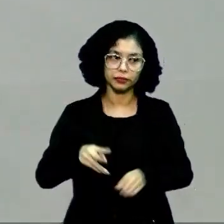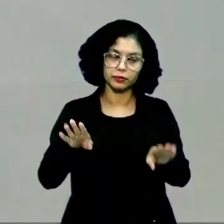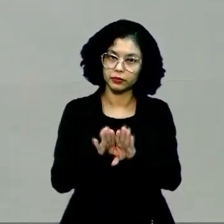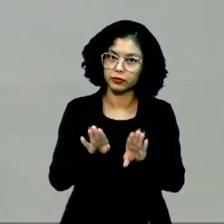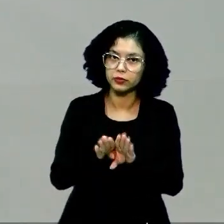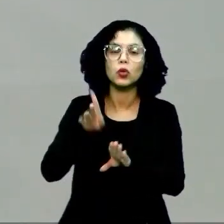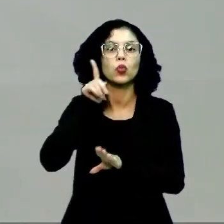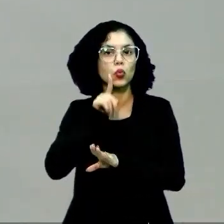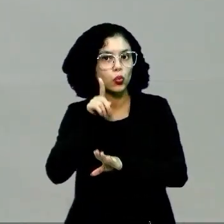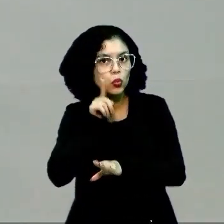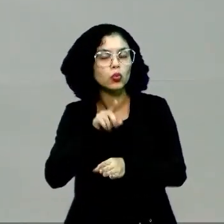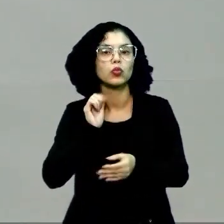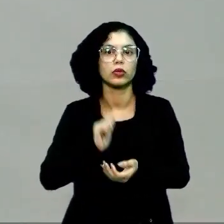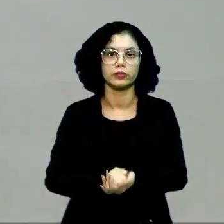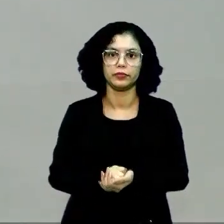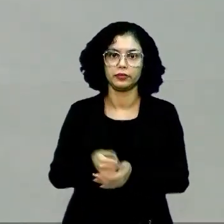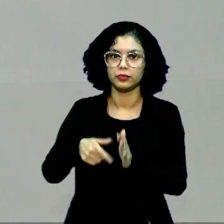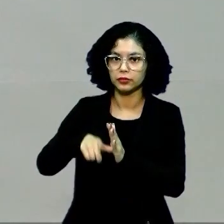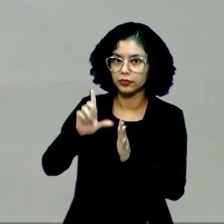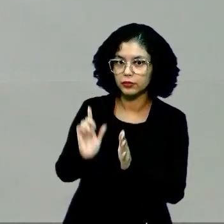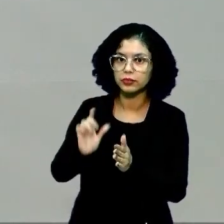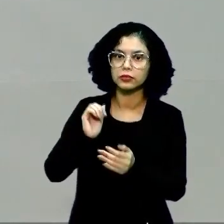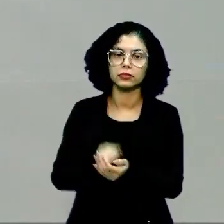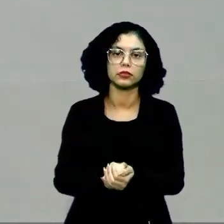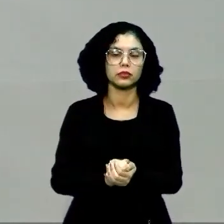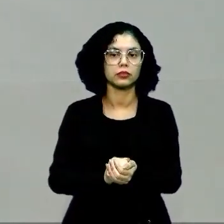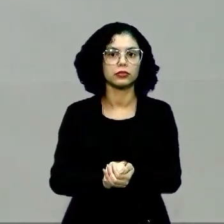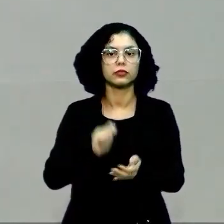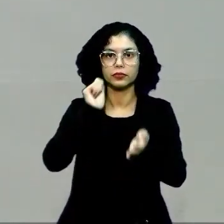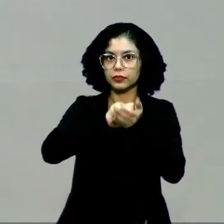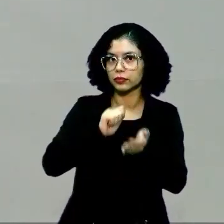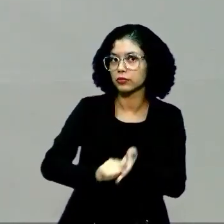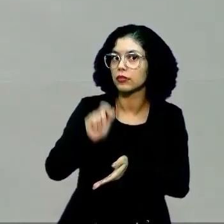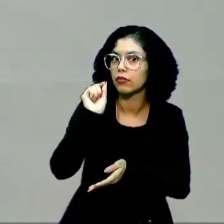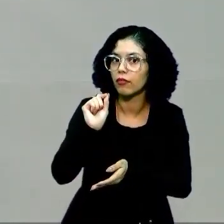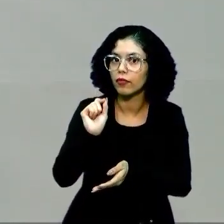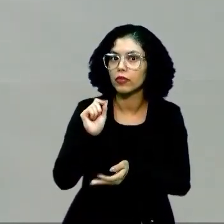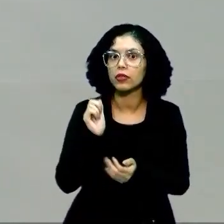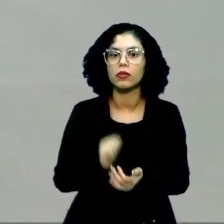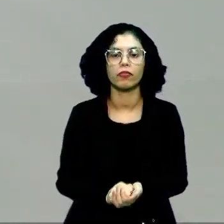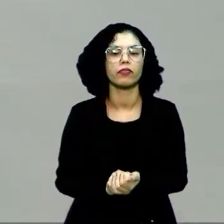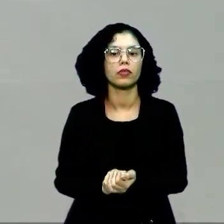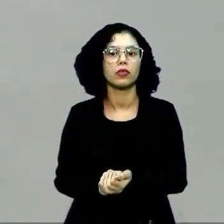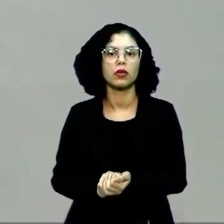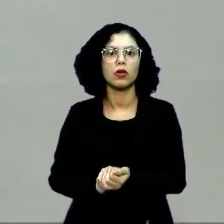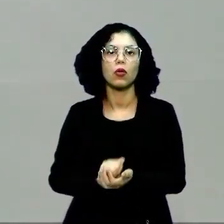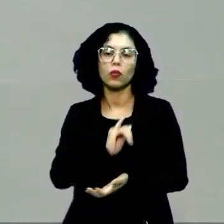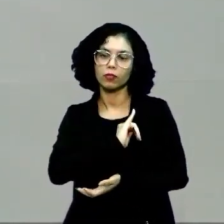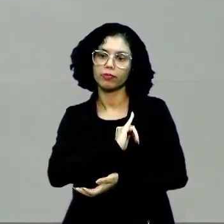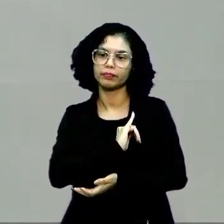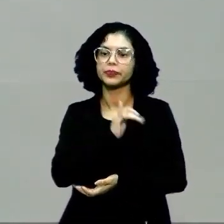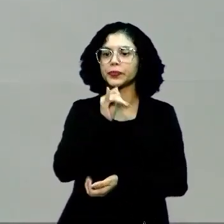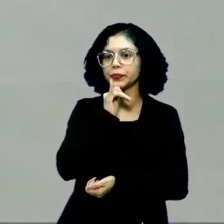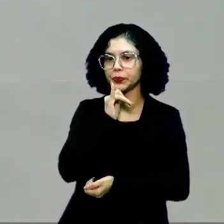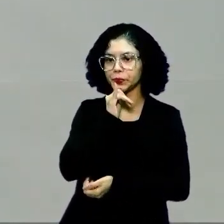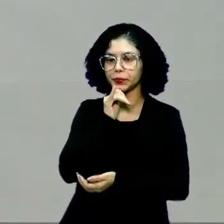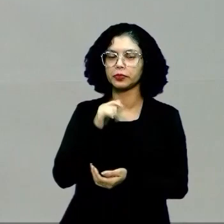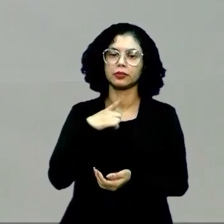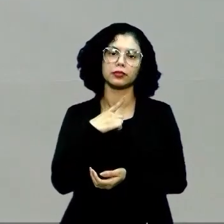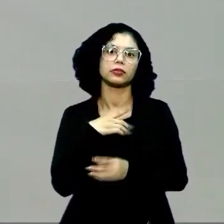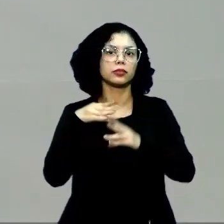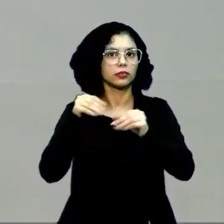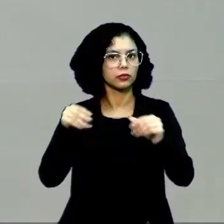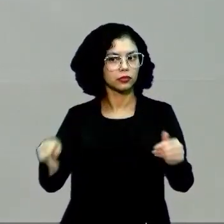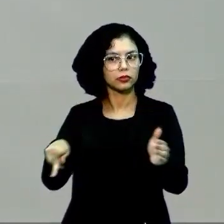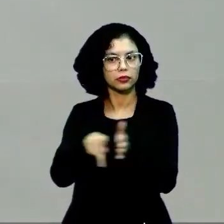Estados Unidos, na época, em um relatório, afirmavam que o Iraque, por exemplo, possuía em seu